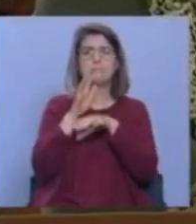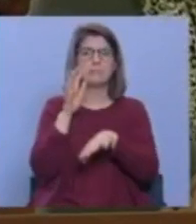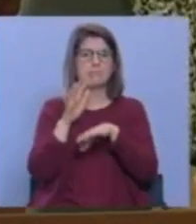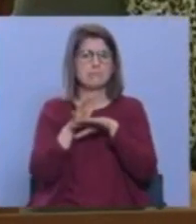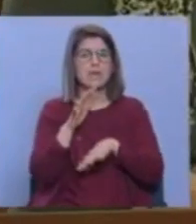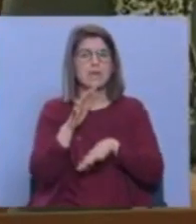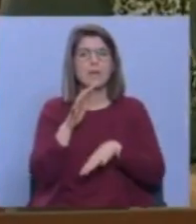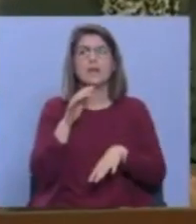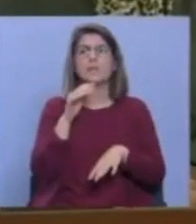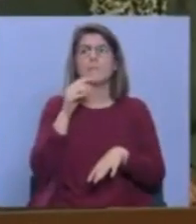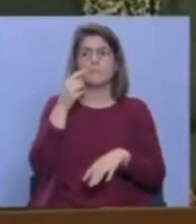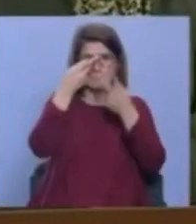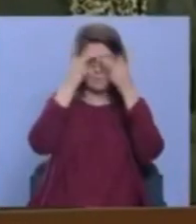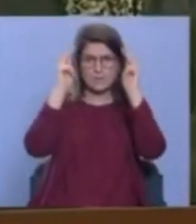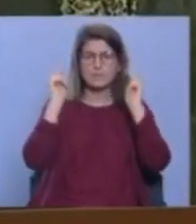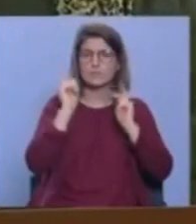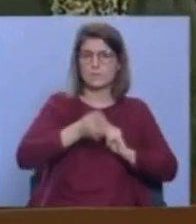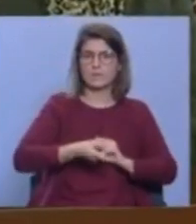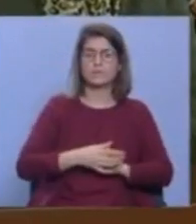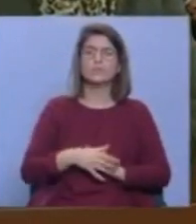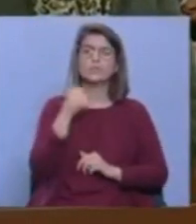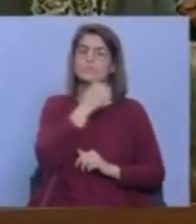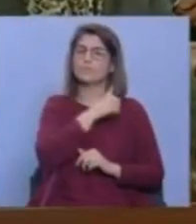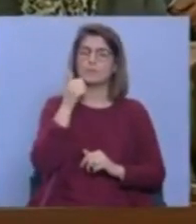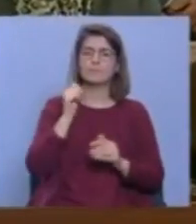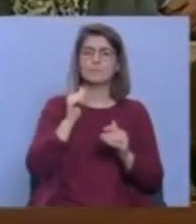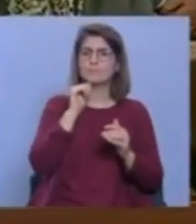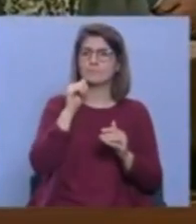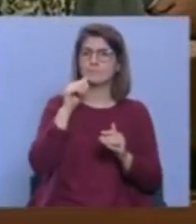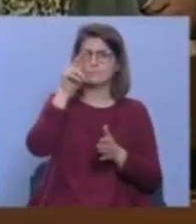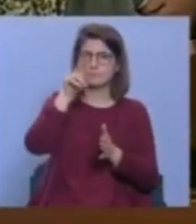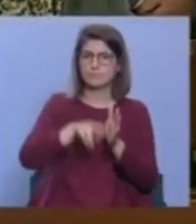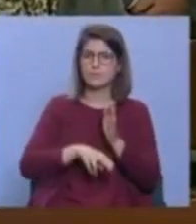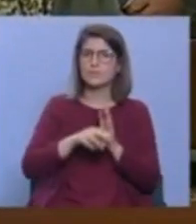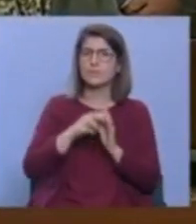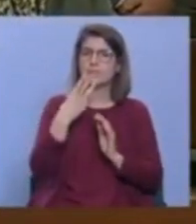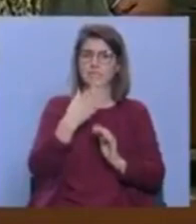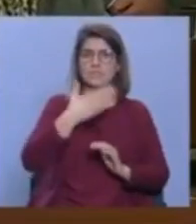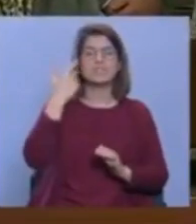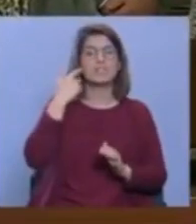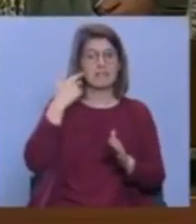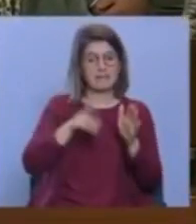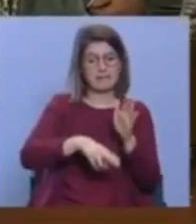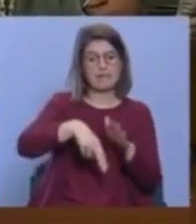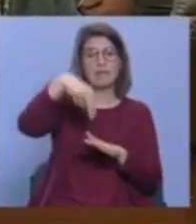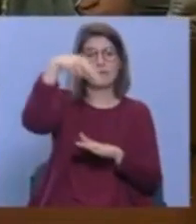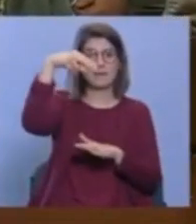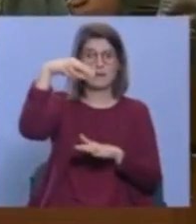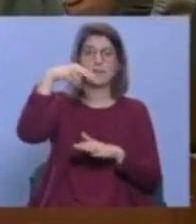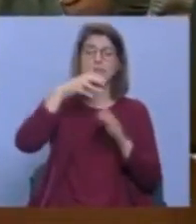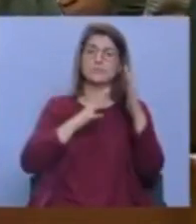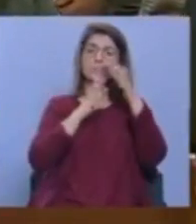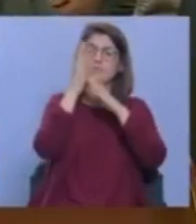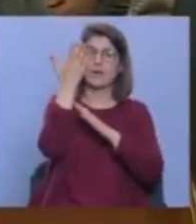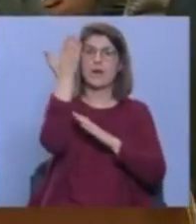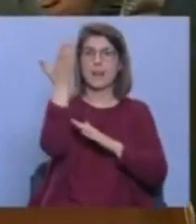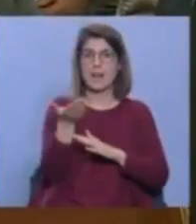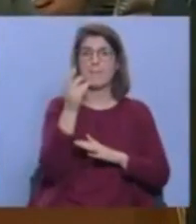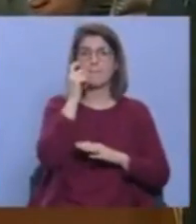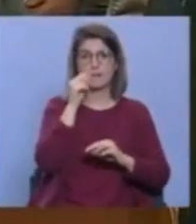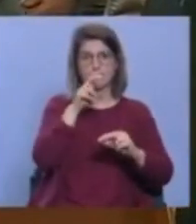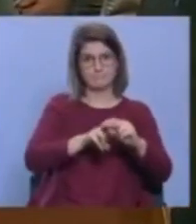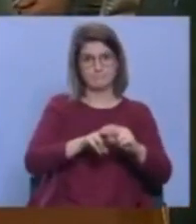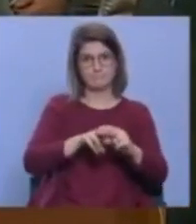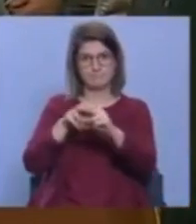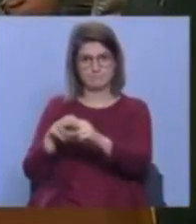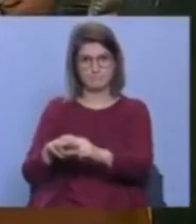foi sepultado. Ressuscitou ao terceiro dia, conforme as Escrituras, e subiu aos céus, onde está sentado à direita